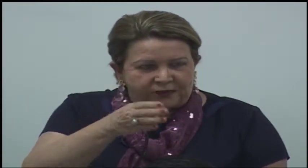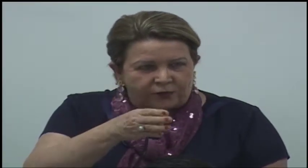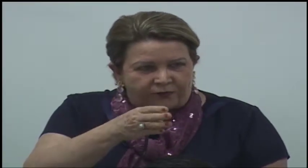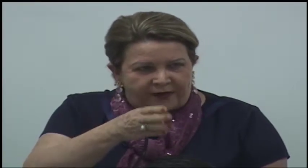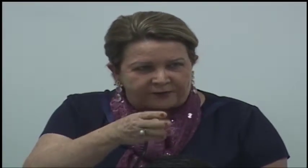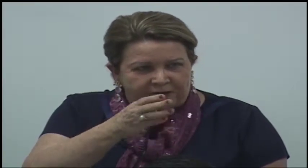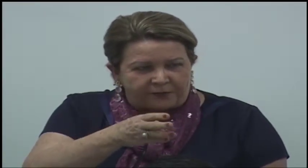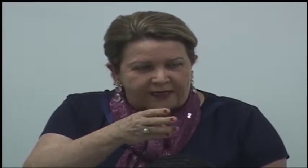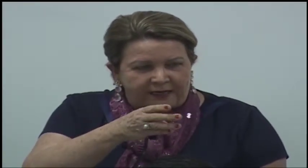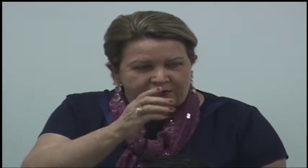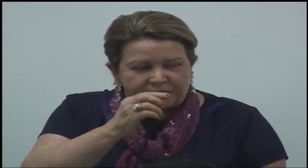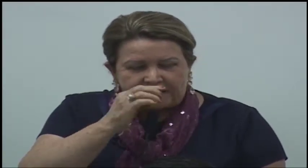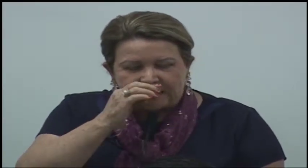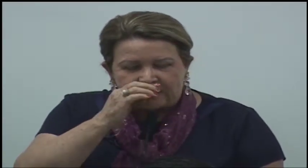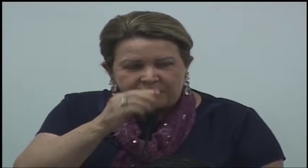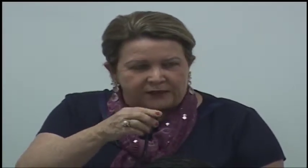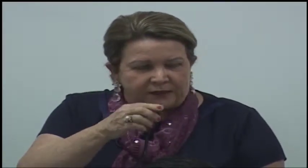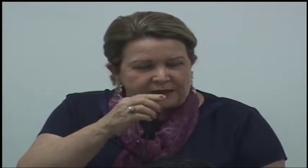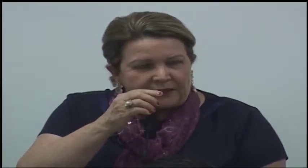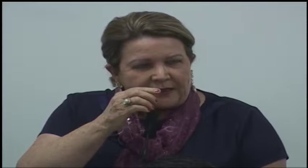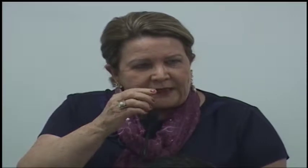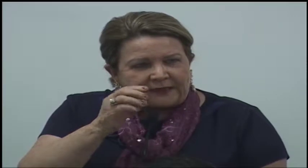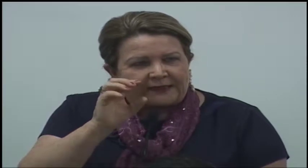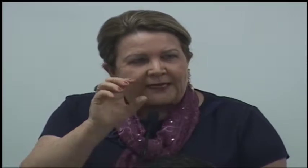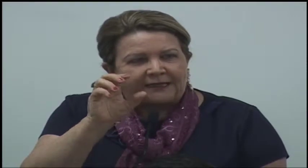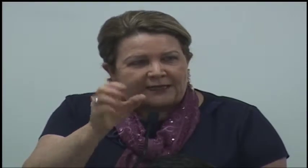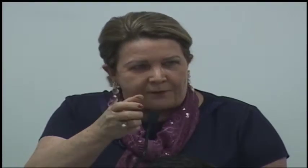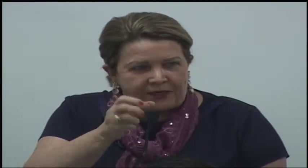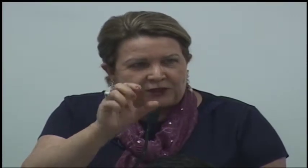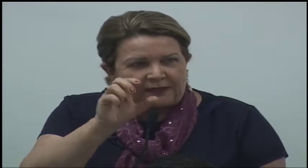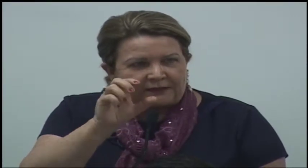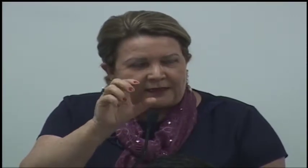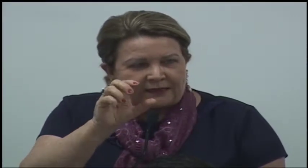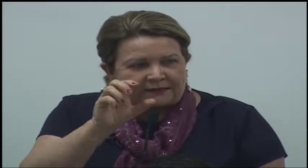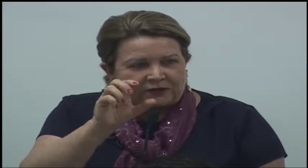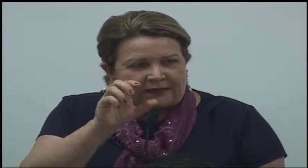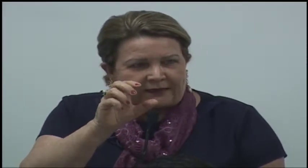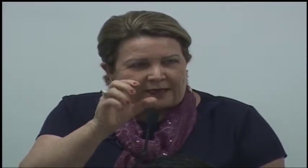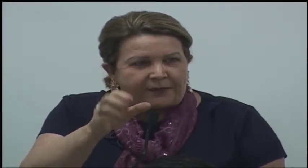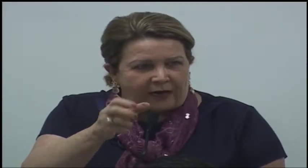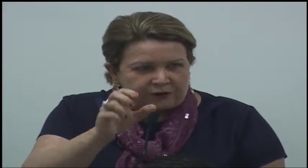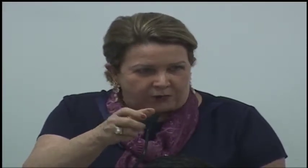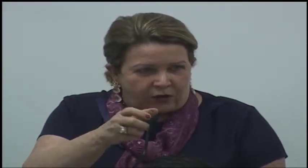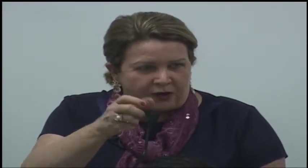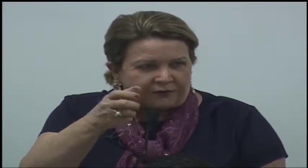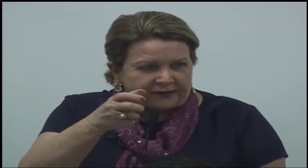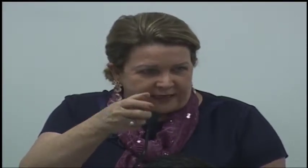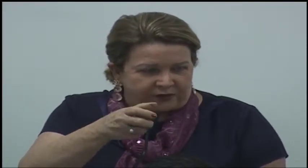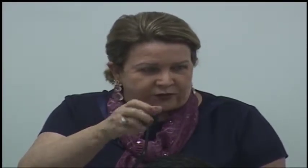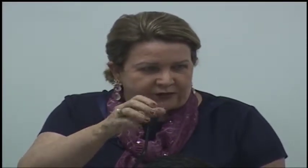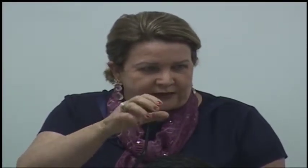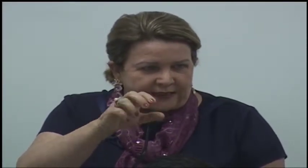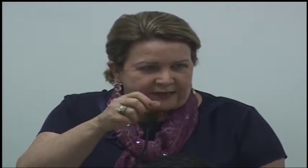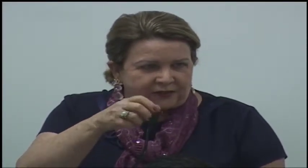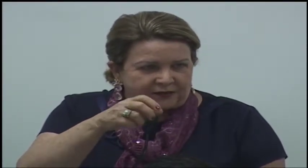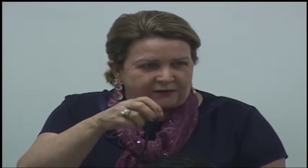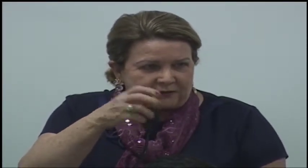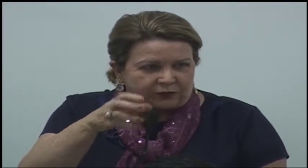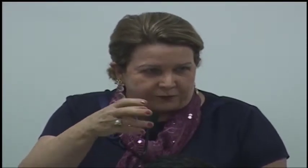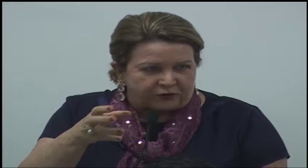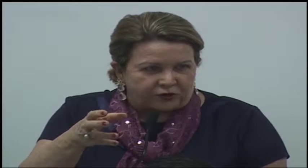agora você citou um fato também, você, Mir, que tem que, de repente, quebrar os móveis, é isso? Você tem